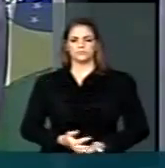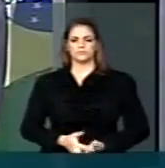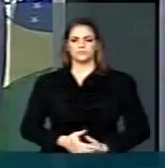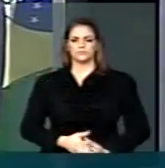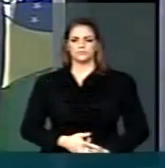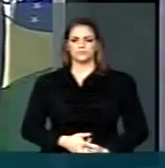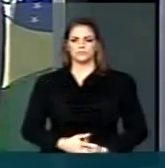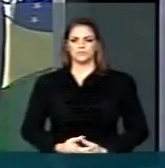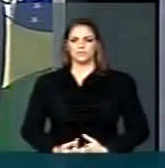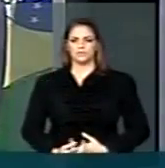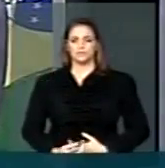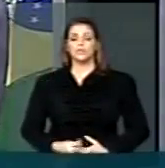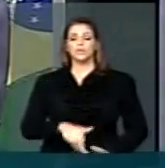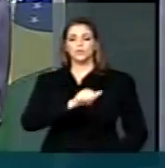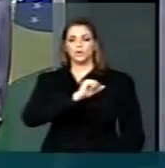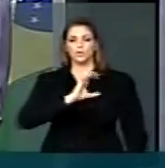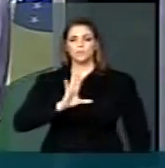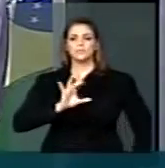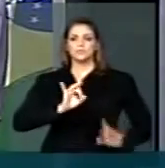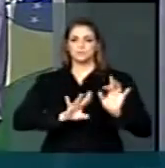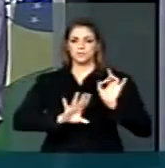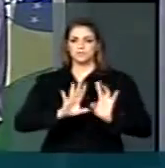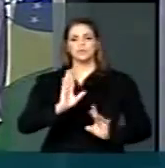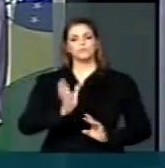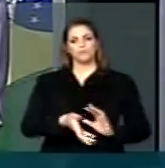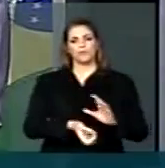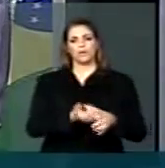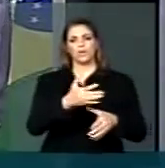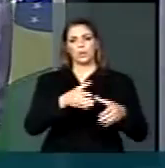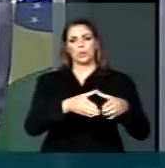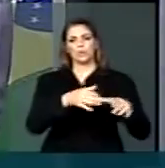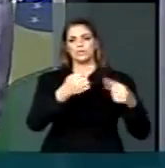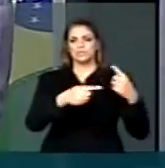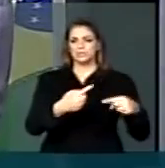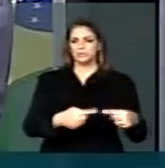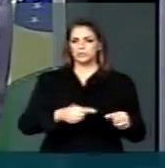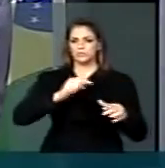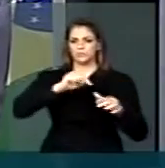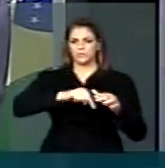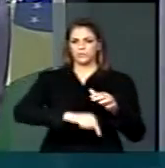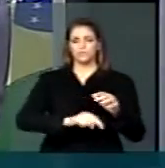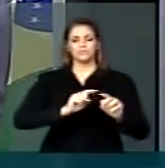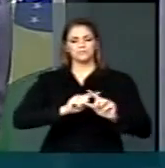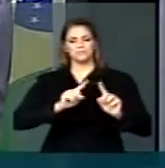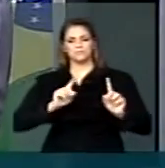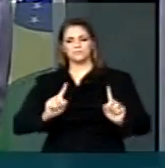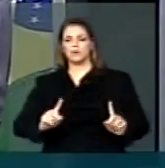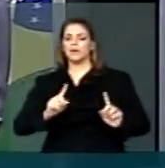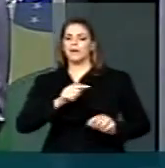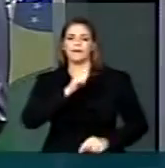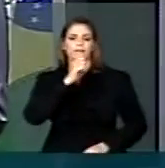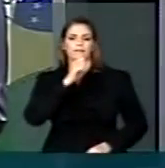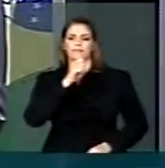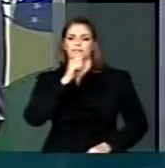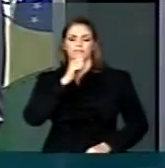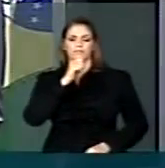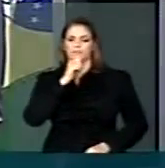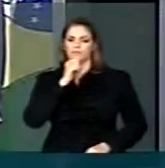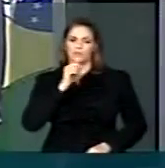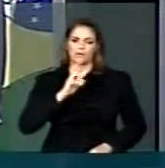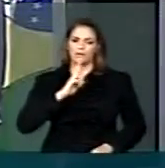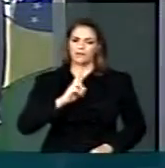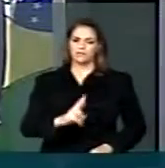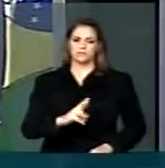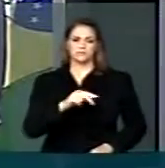sido criada a comissão especial para discutir com maior profundidade o tema, havemos de ressaltar que o parecer ainda não foi apreciado por